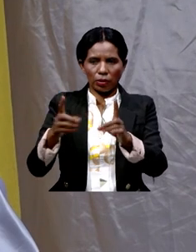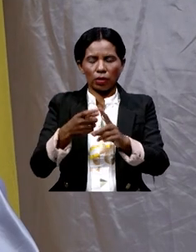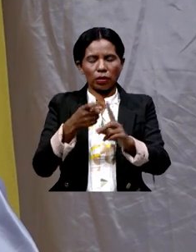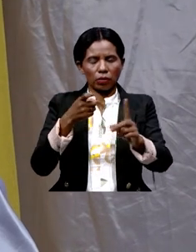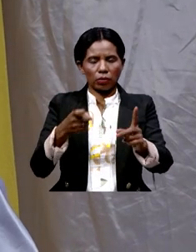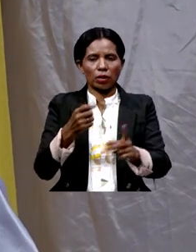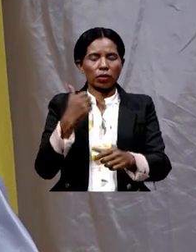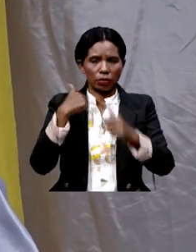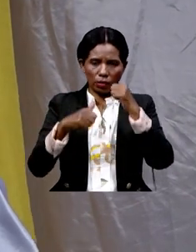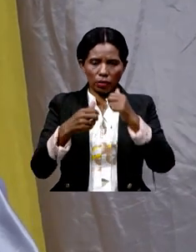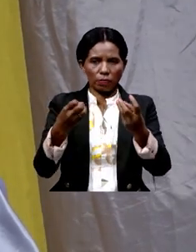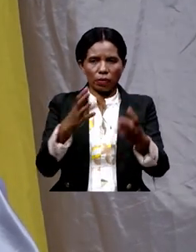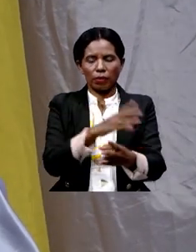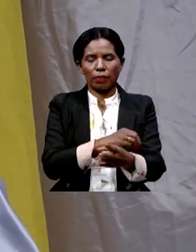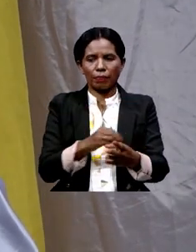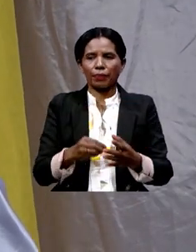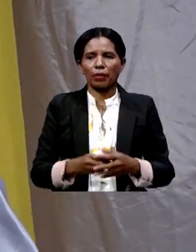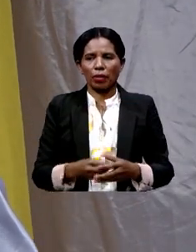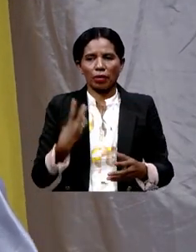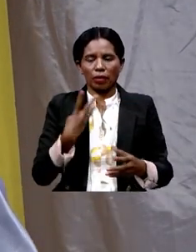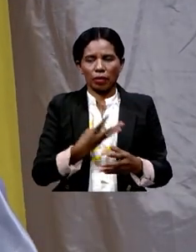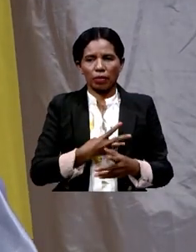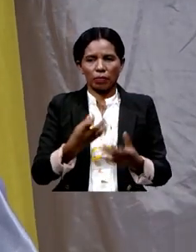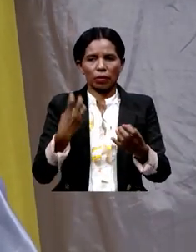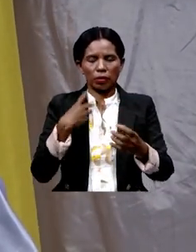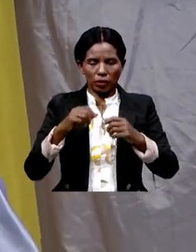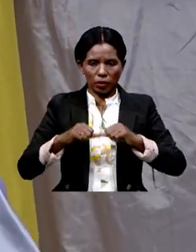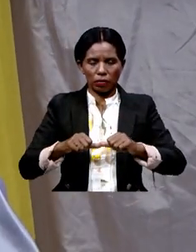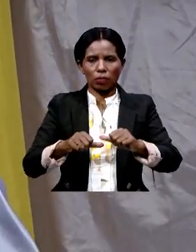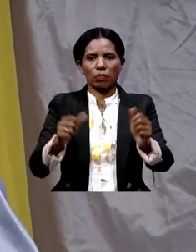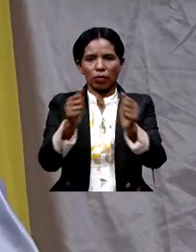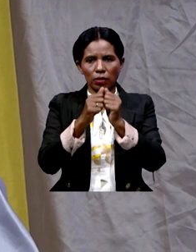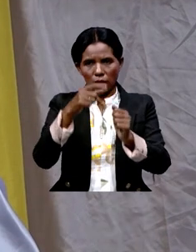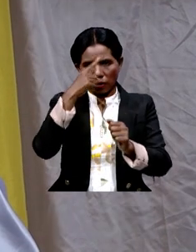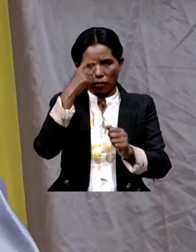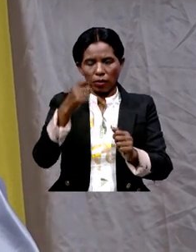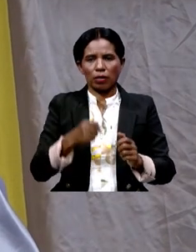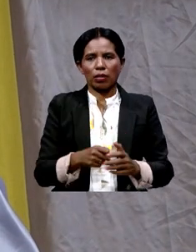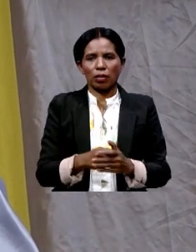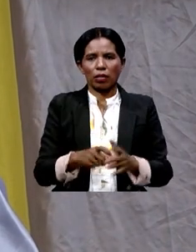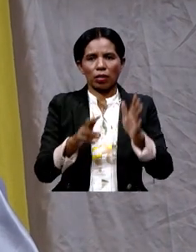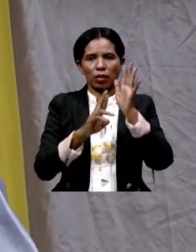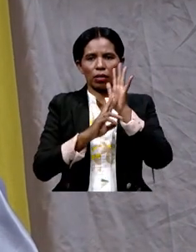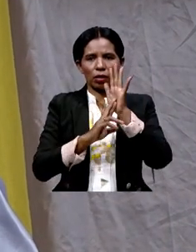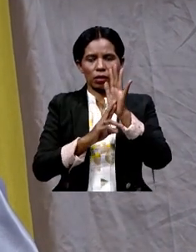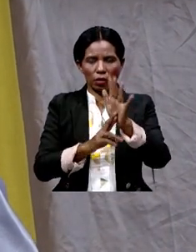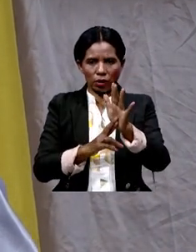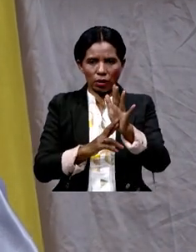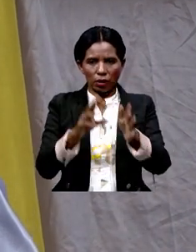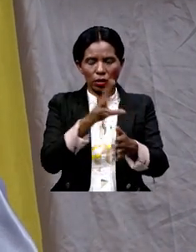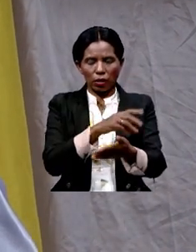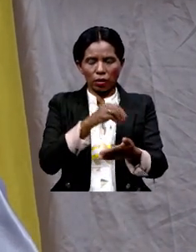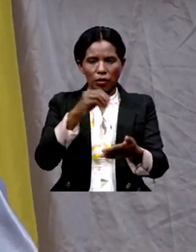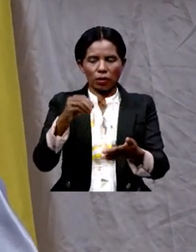vel e attividade lubu kida nebe kita lava mudu tamane maka o representa ma un volta era la sala